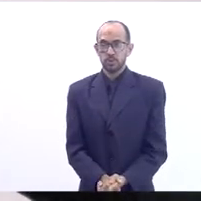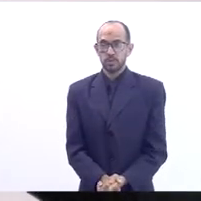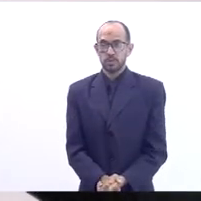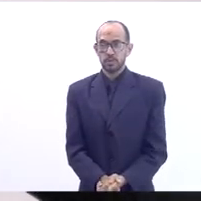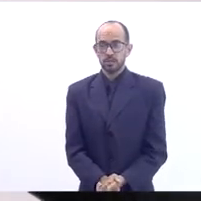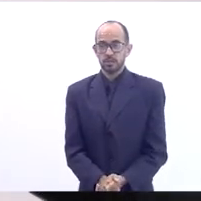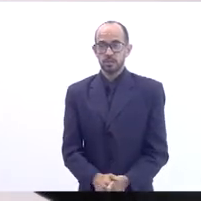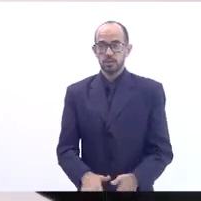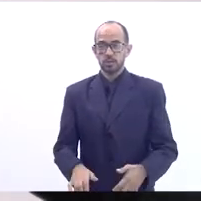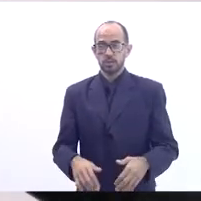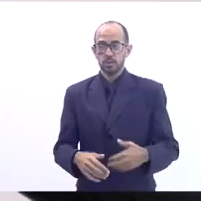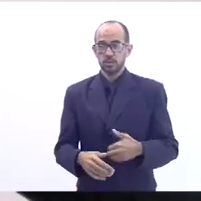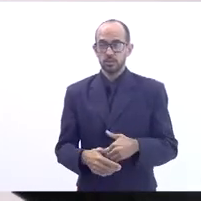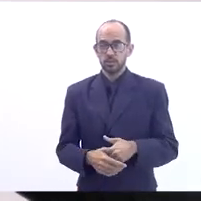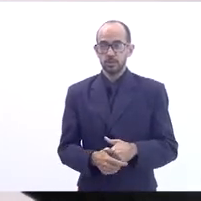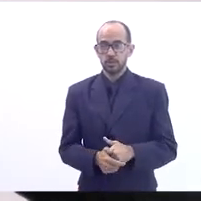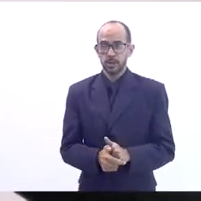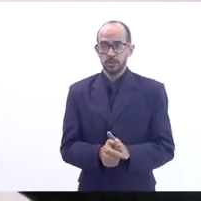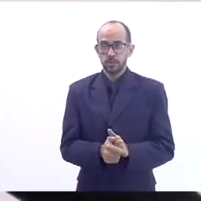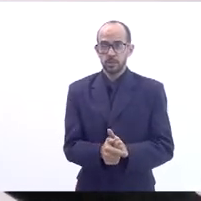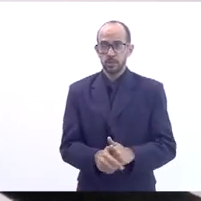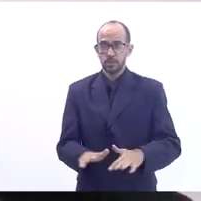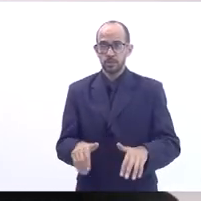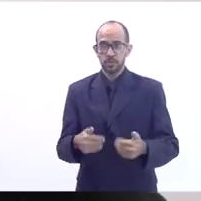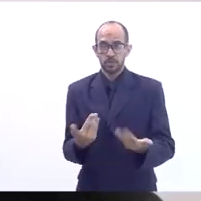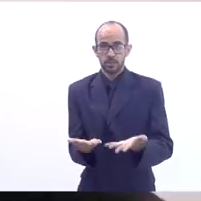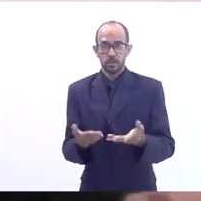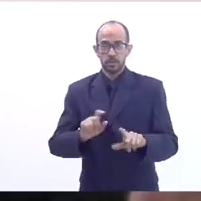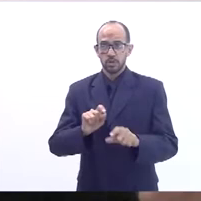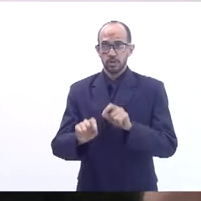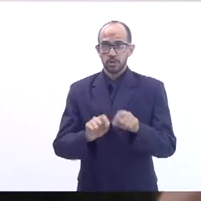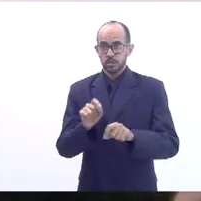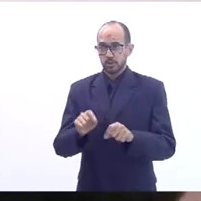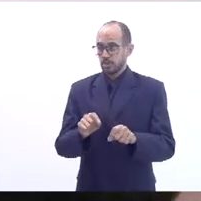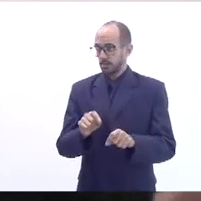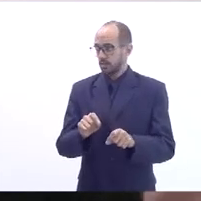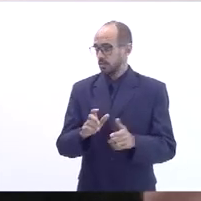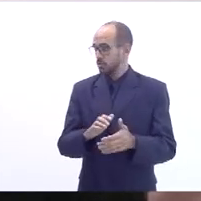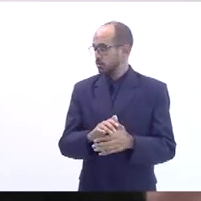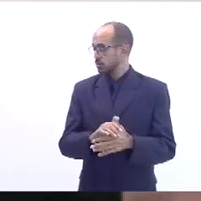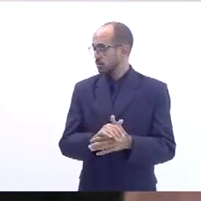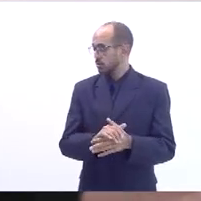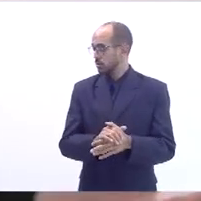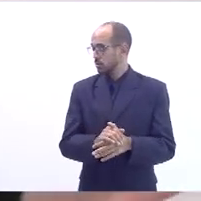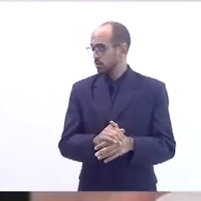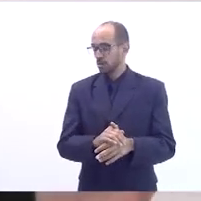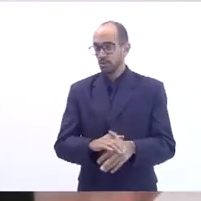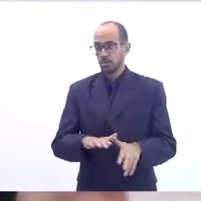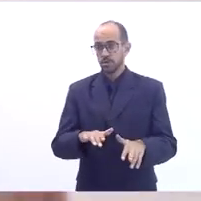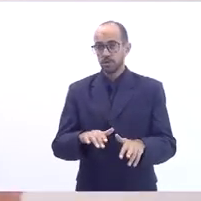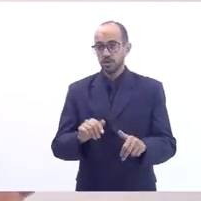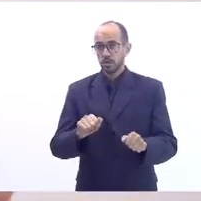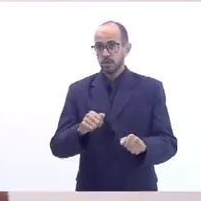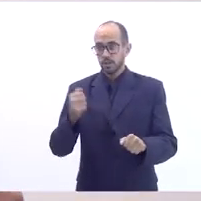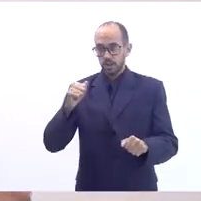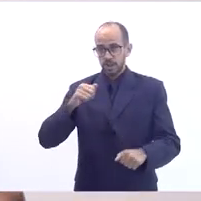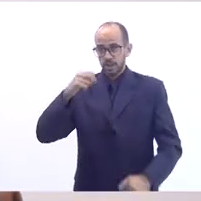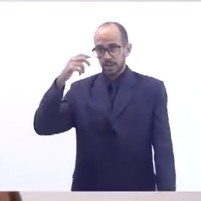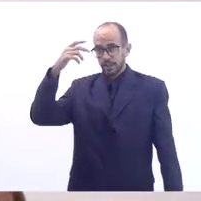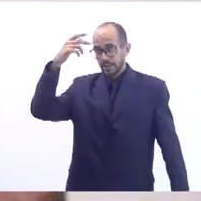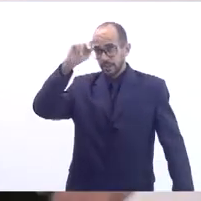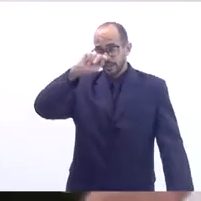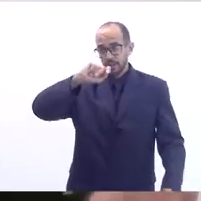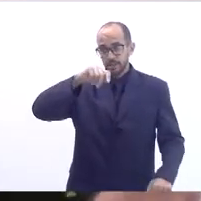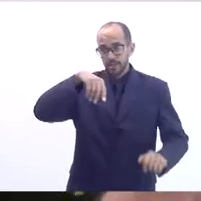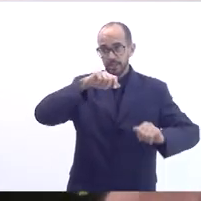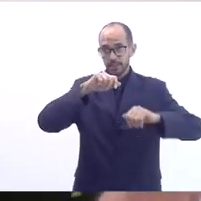acho que eu acho que eu tenho que parar de trabalhar é para dar a palavra aqui para os meus companheiros então assim eu acho que mais do que eu